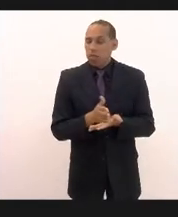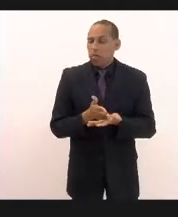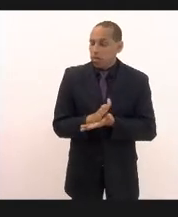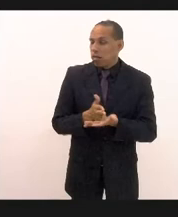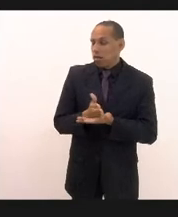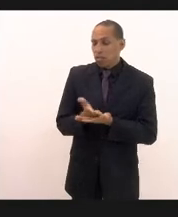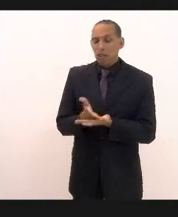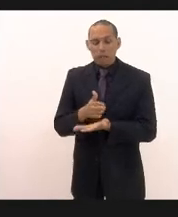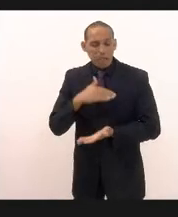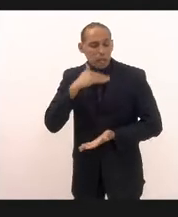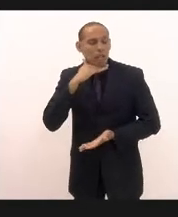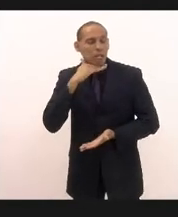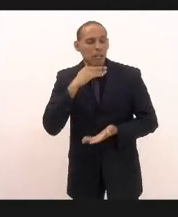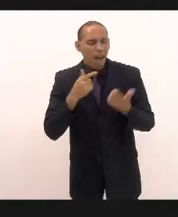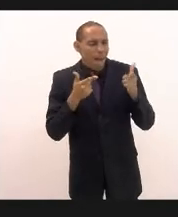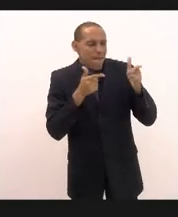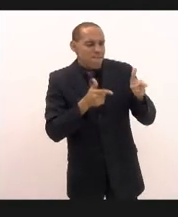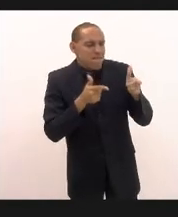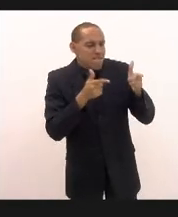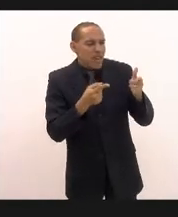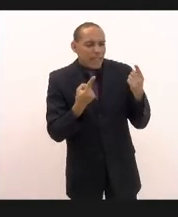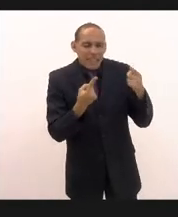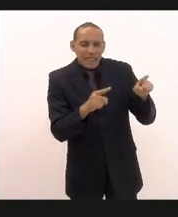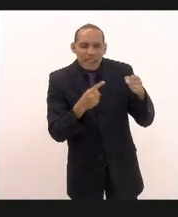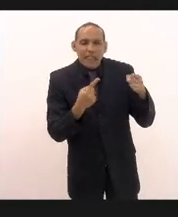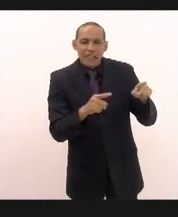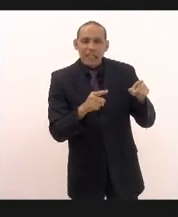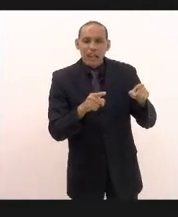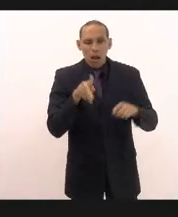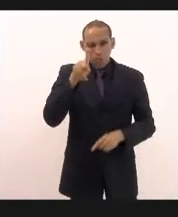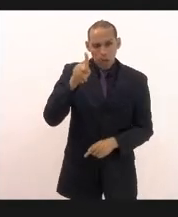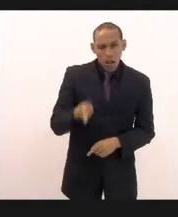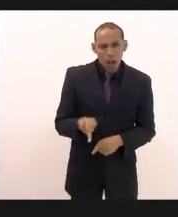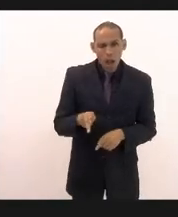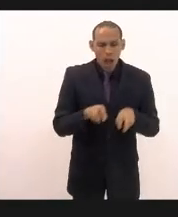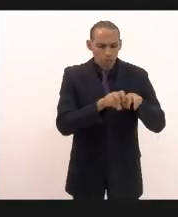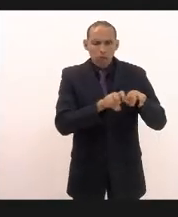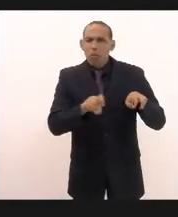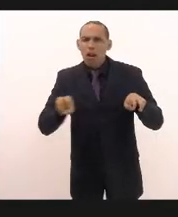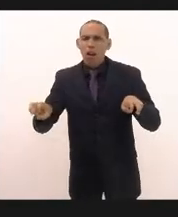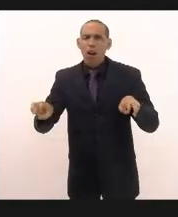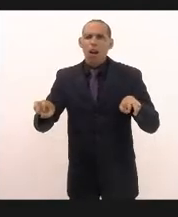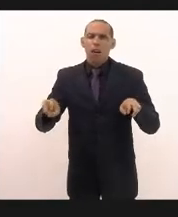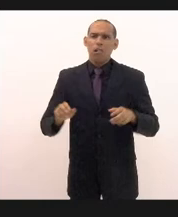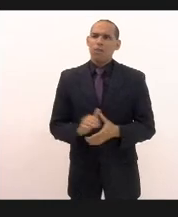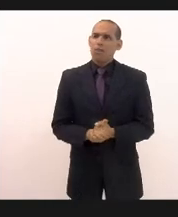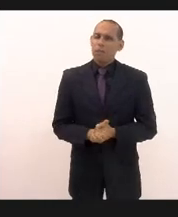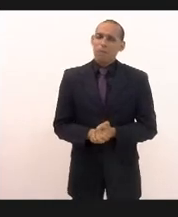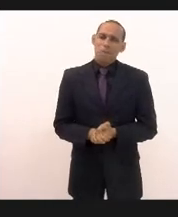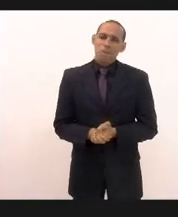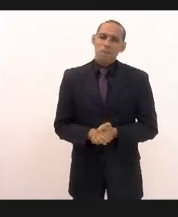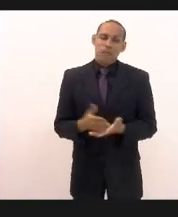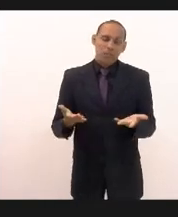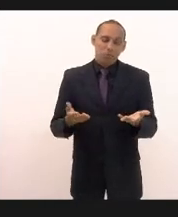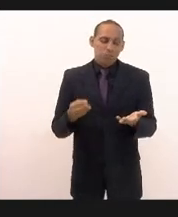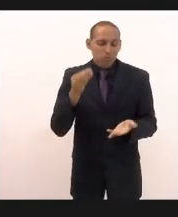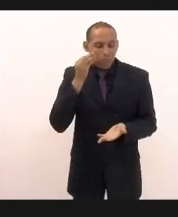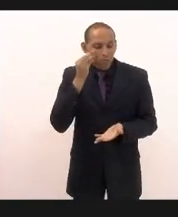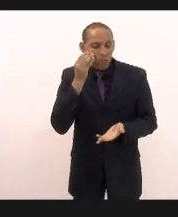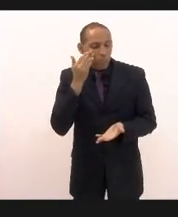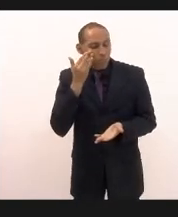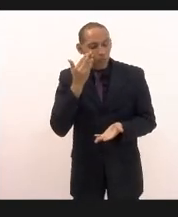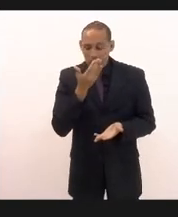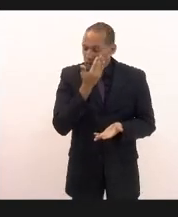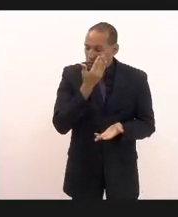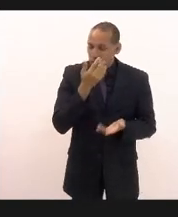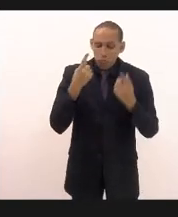perturbando a presidência, a mesa diretora, ó, caixinha aqui, ó, de lenço, tá? Eu